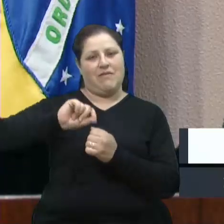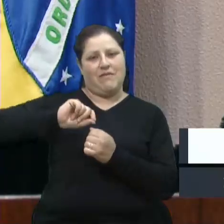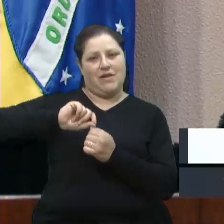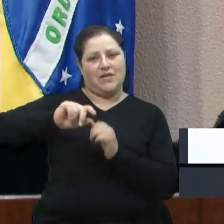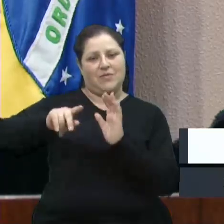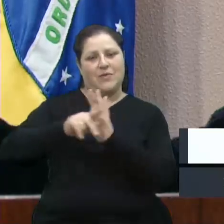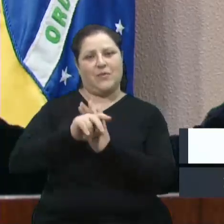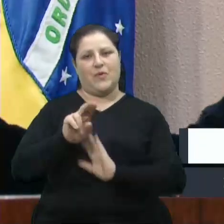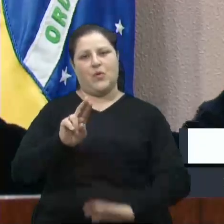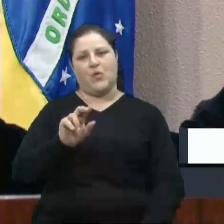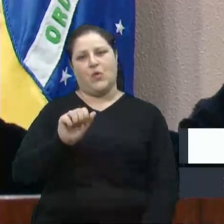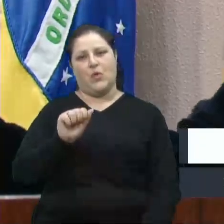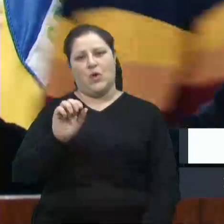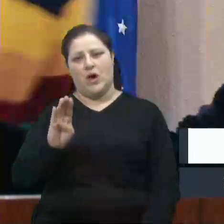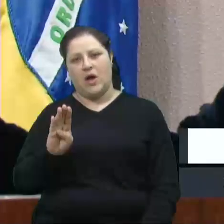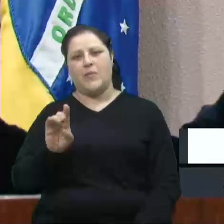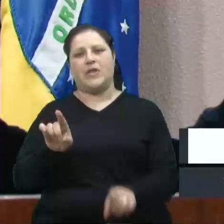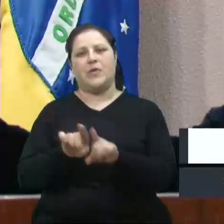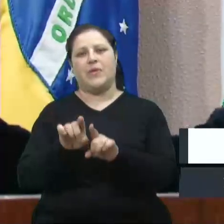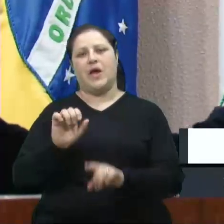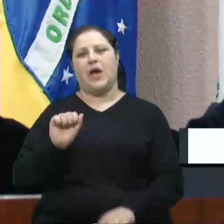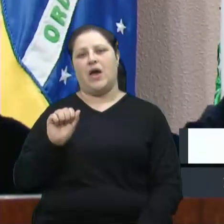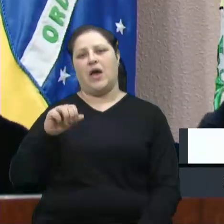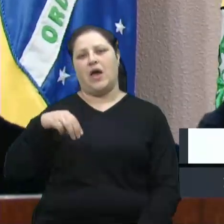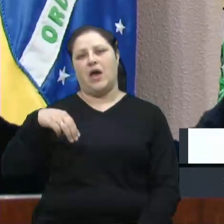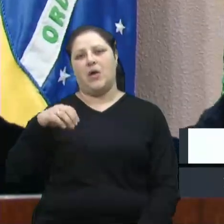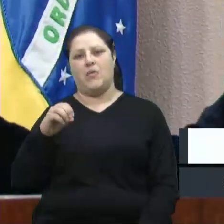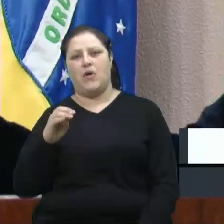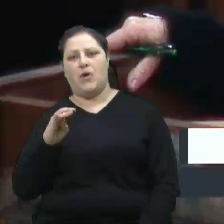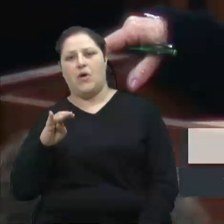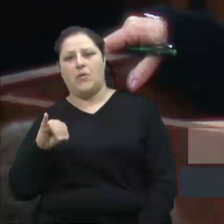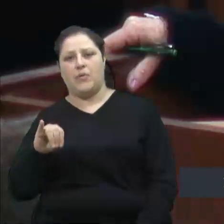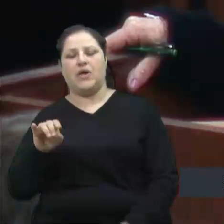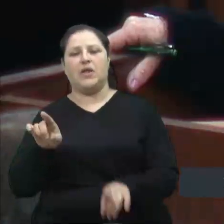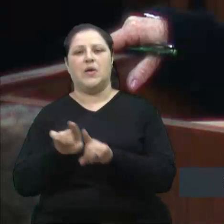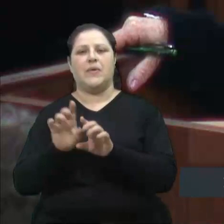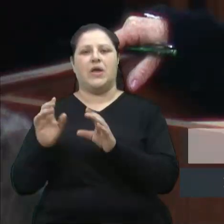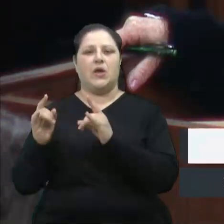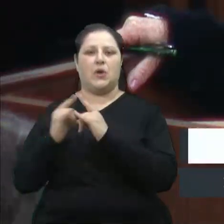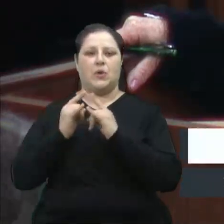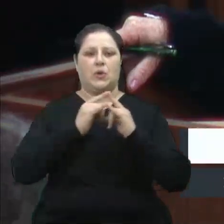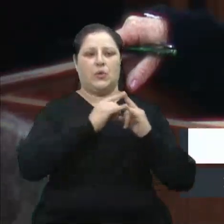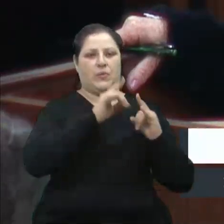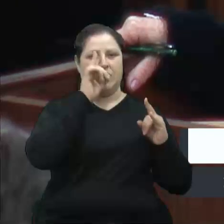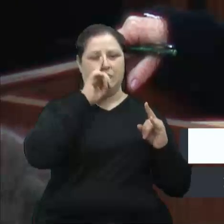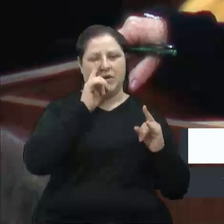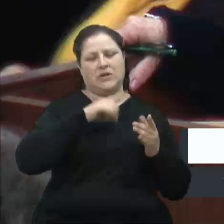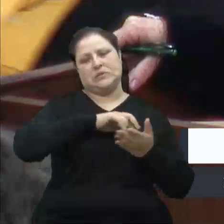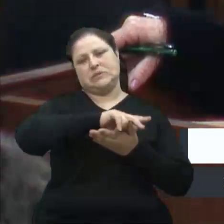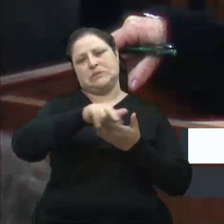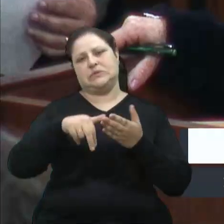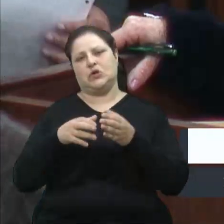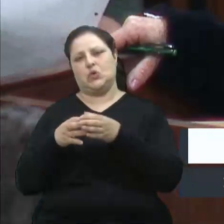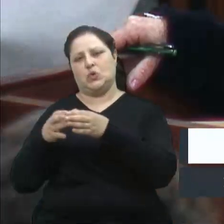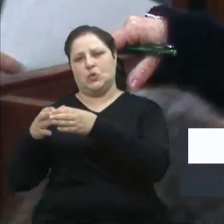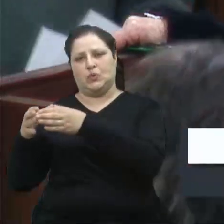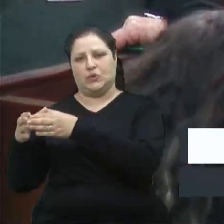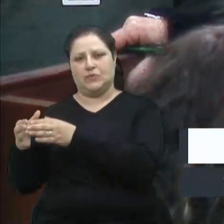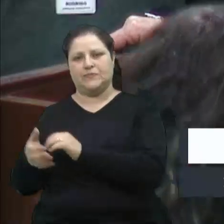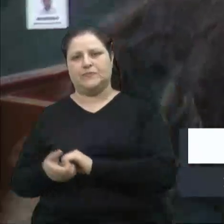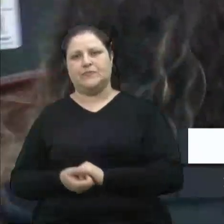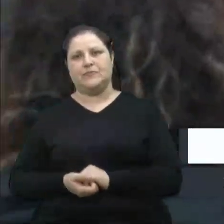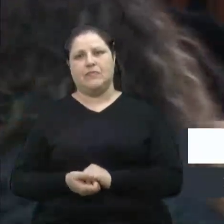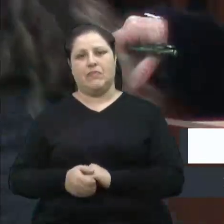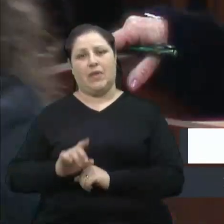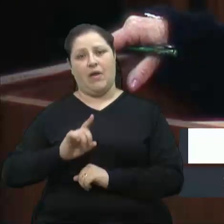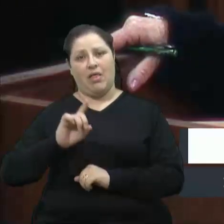da UAB, das AMOBs, de clubes de mães. E por aí vai, né? Então,